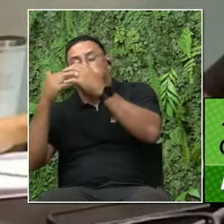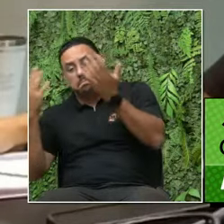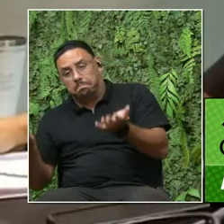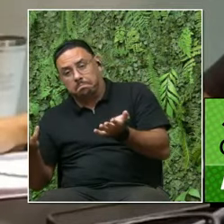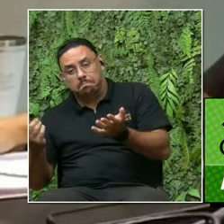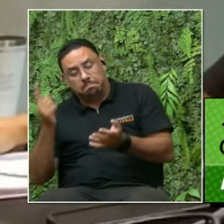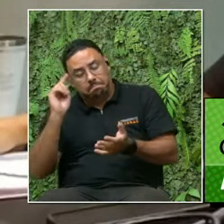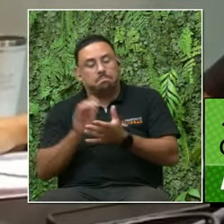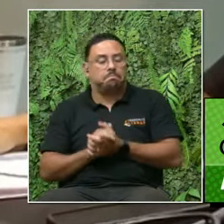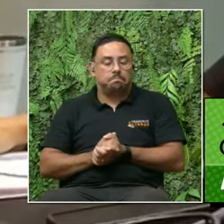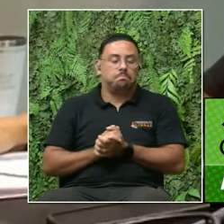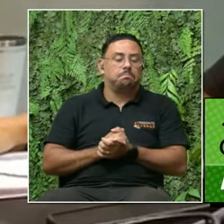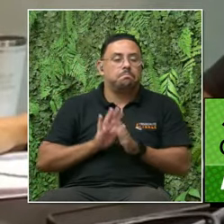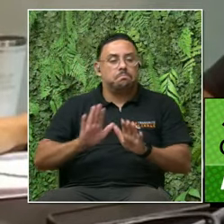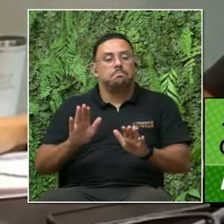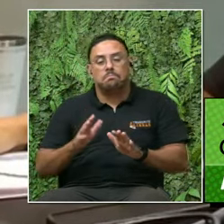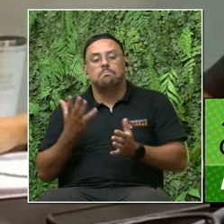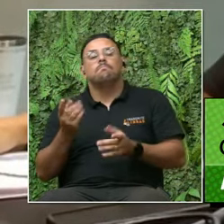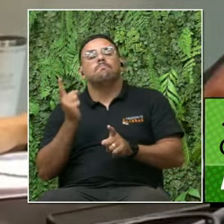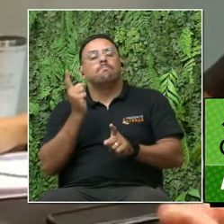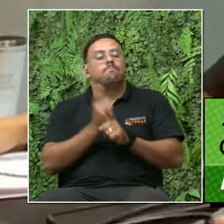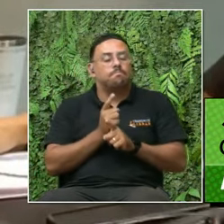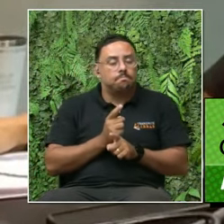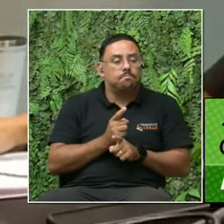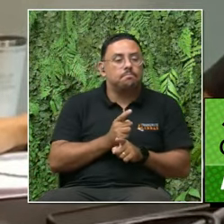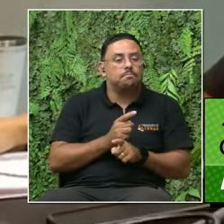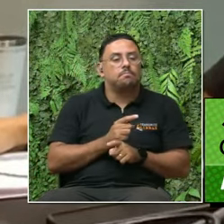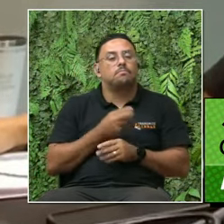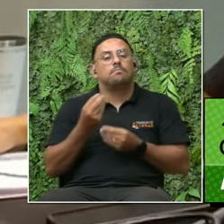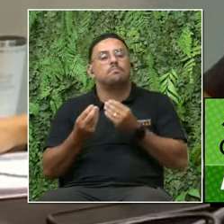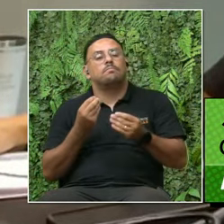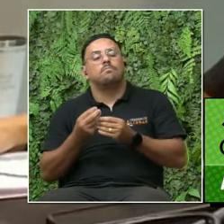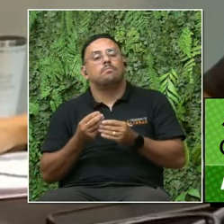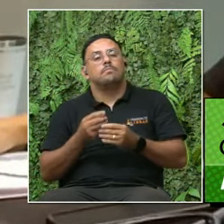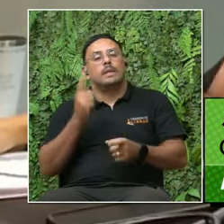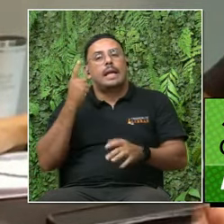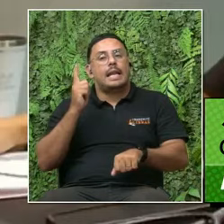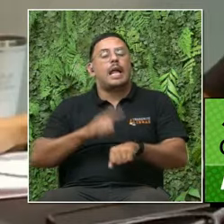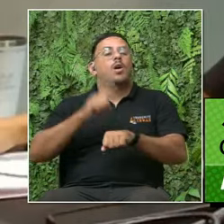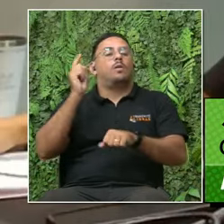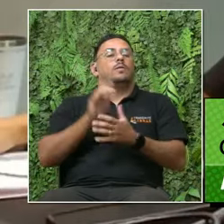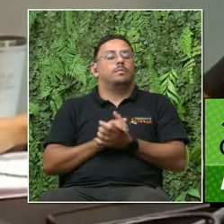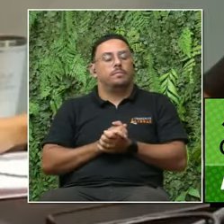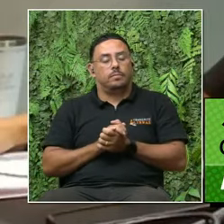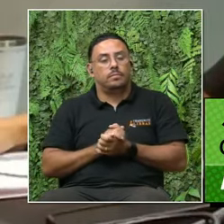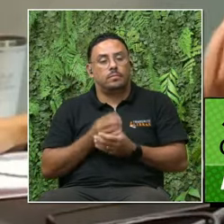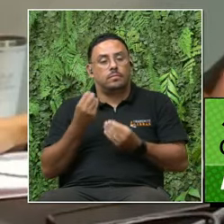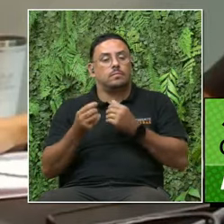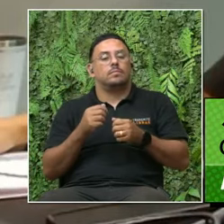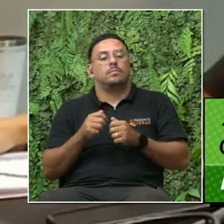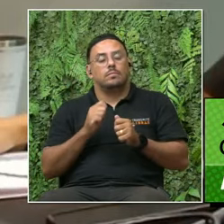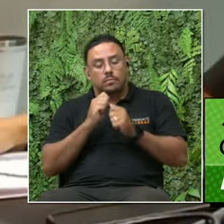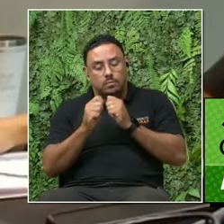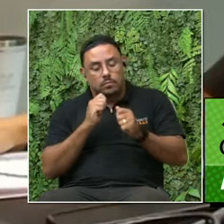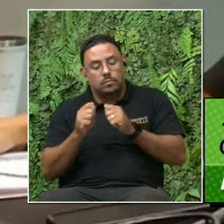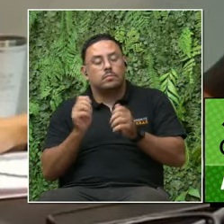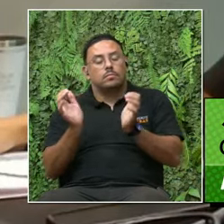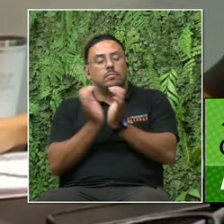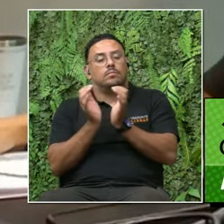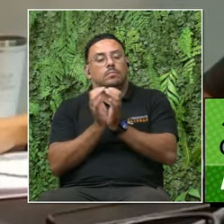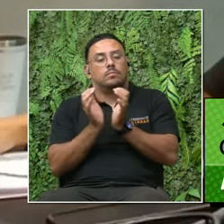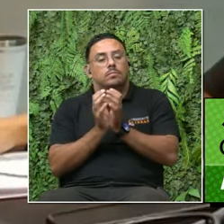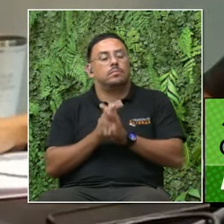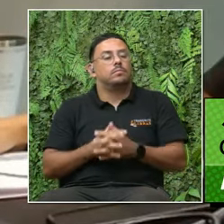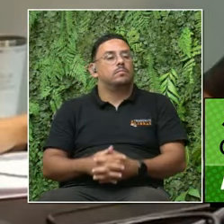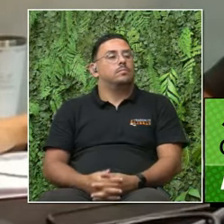mas é a identificação ela é instantânea pelo jeito que o time tá jogando então